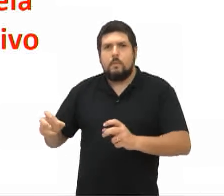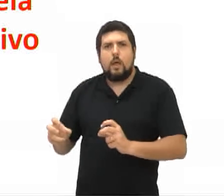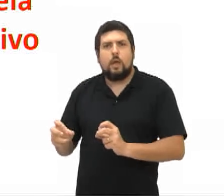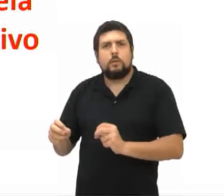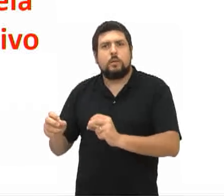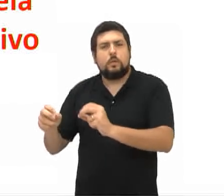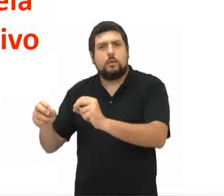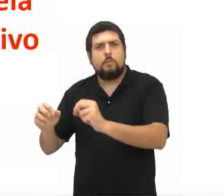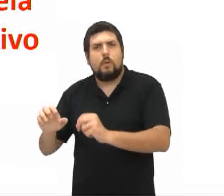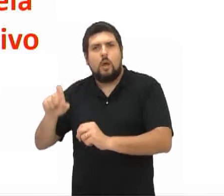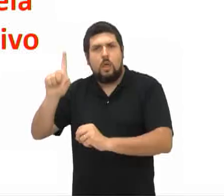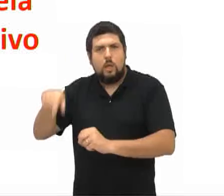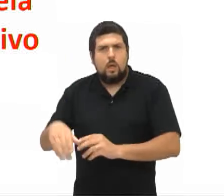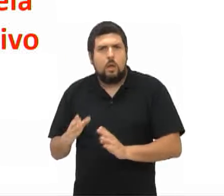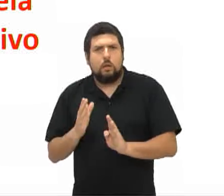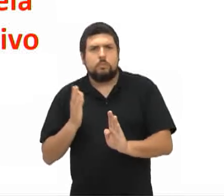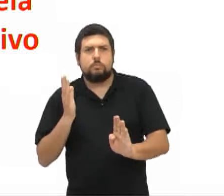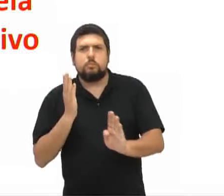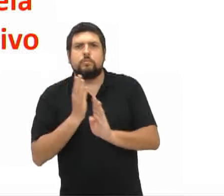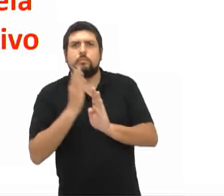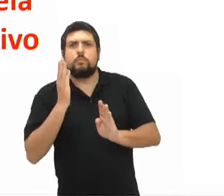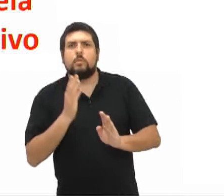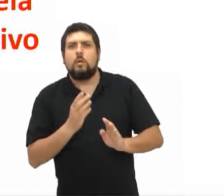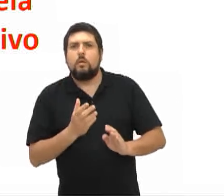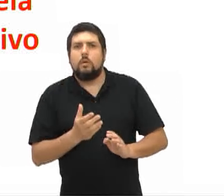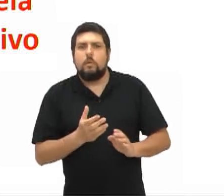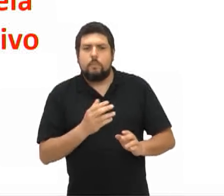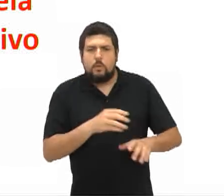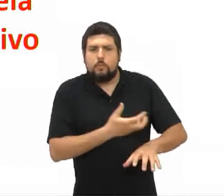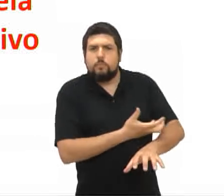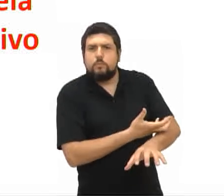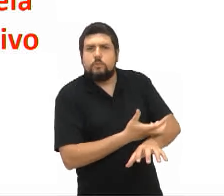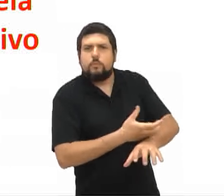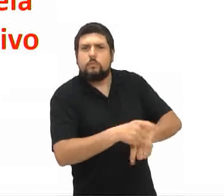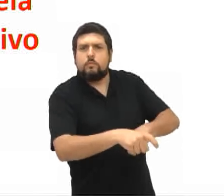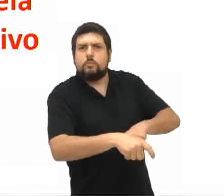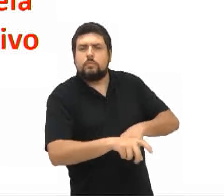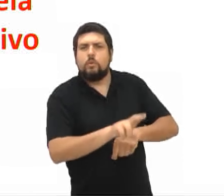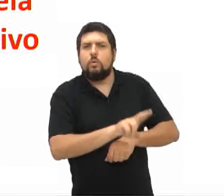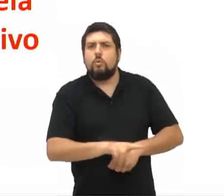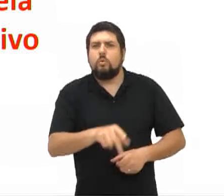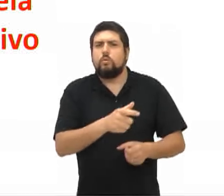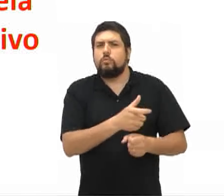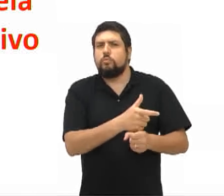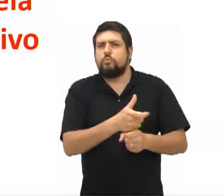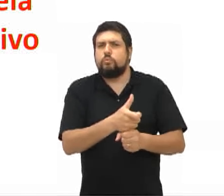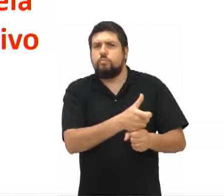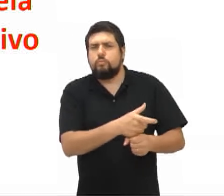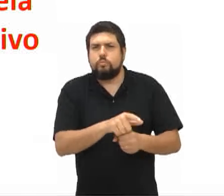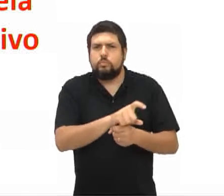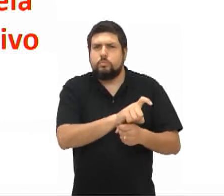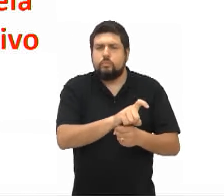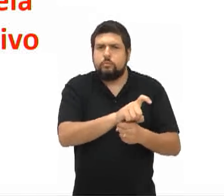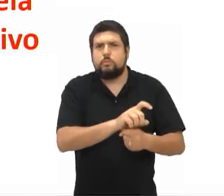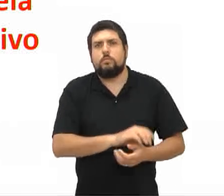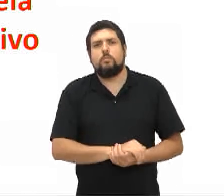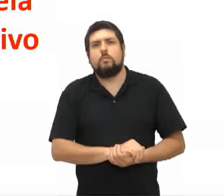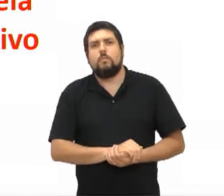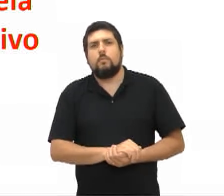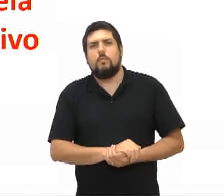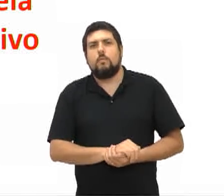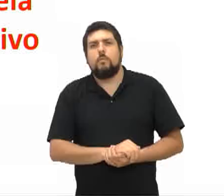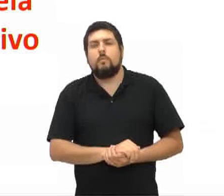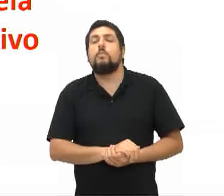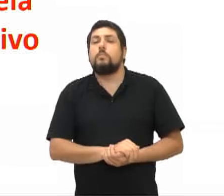é consequência do uso excessivo de agrotóxicos nas plantações. É um argumento relevante, porque já se sabe